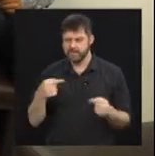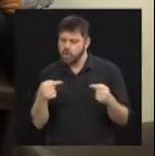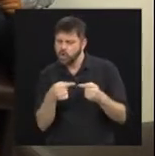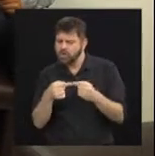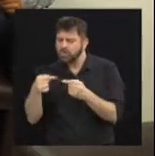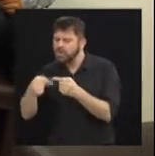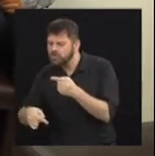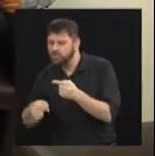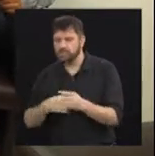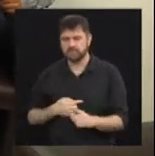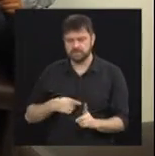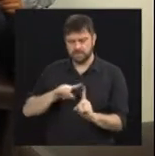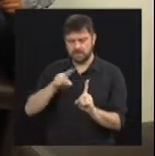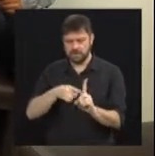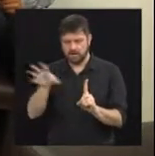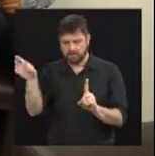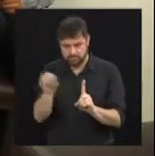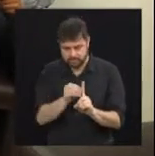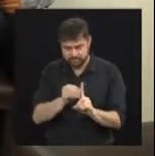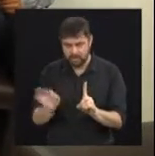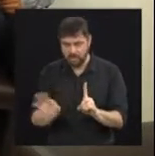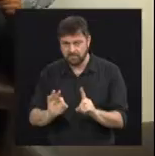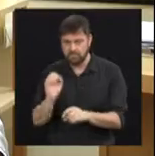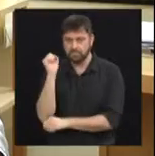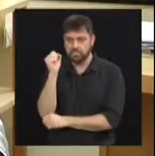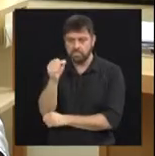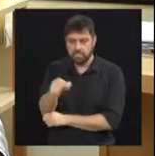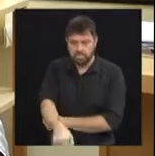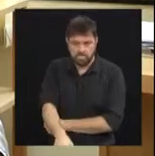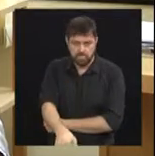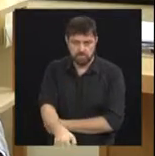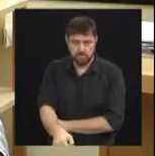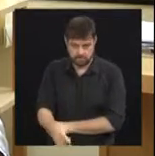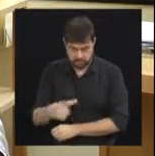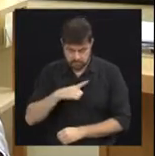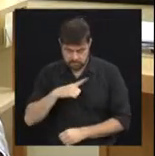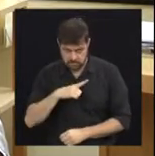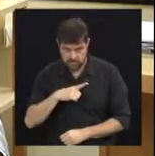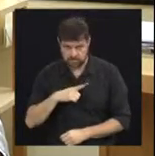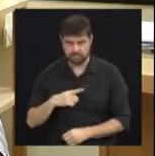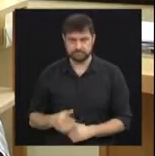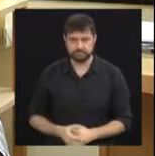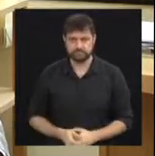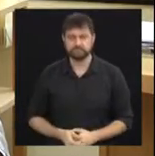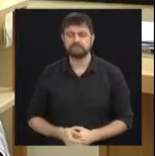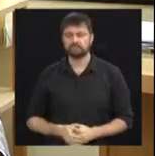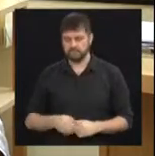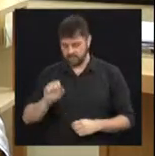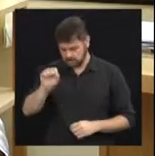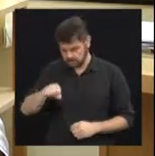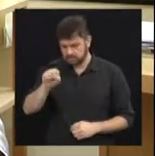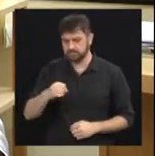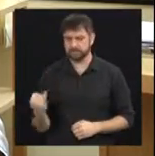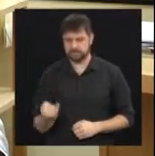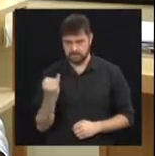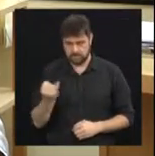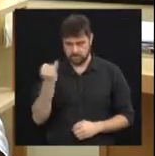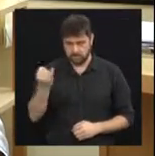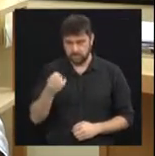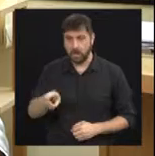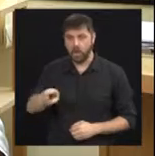entre infertilidade e a impotência sexual? Então, sim, existe uma relação. É importante que nesses casos